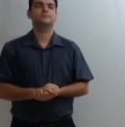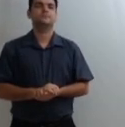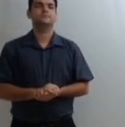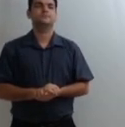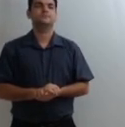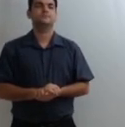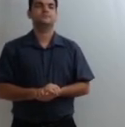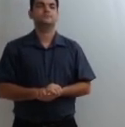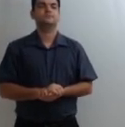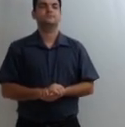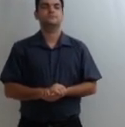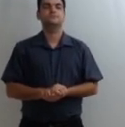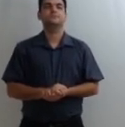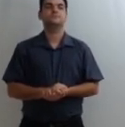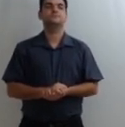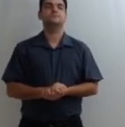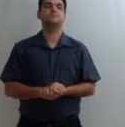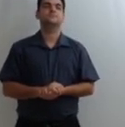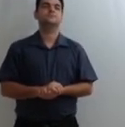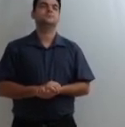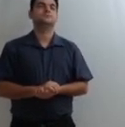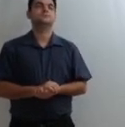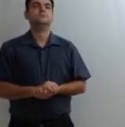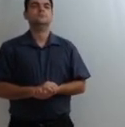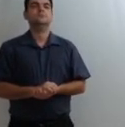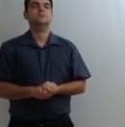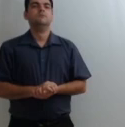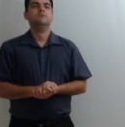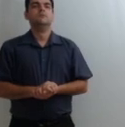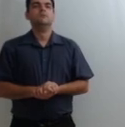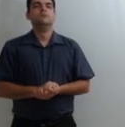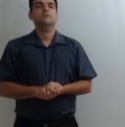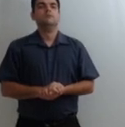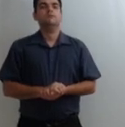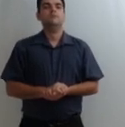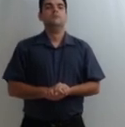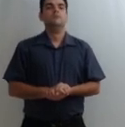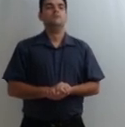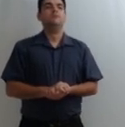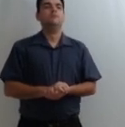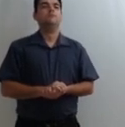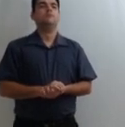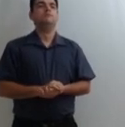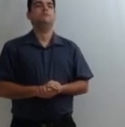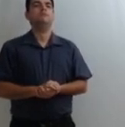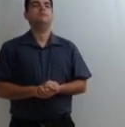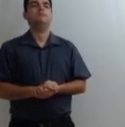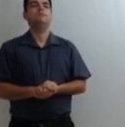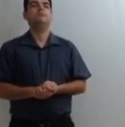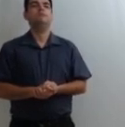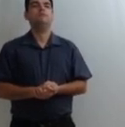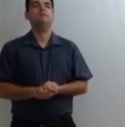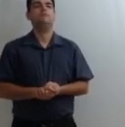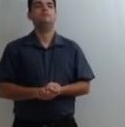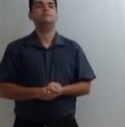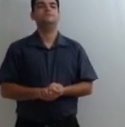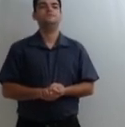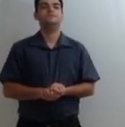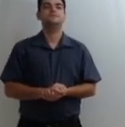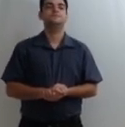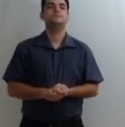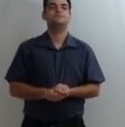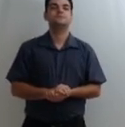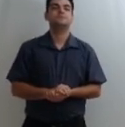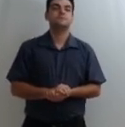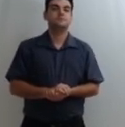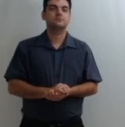Pois não, vamos passar os processos com sustentação oral e fica desde já aprovados os processos do bloco